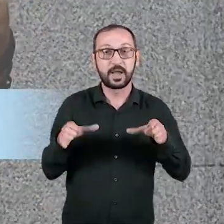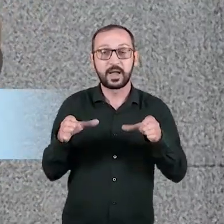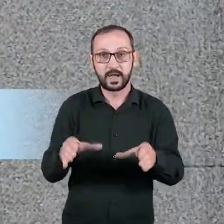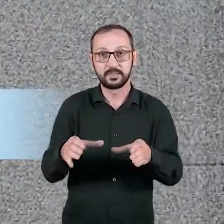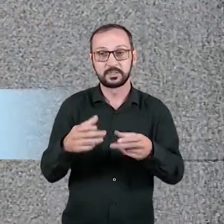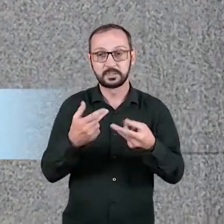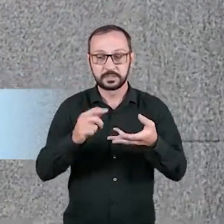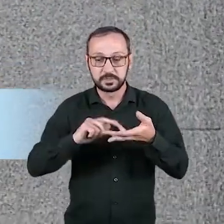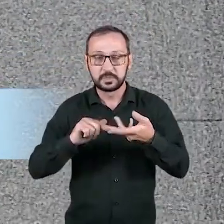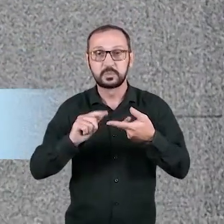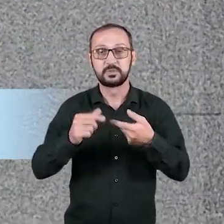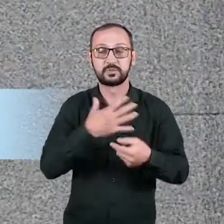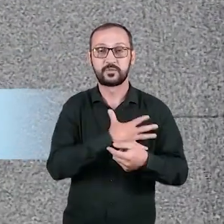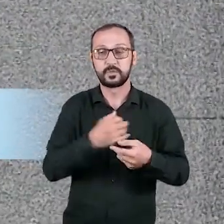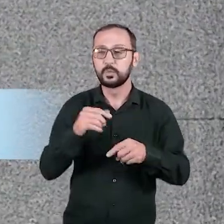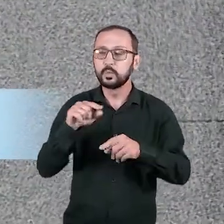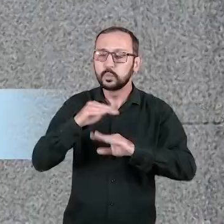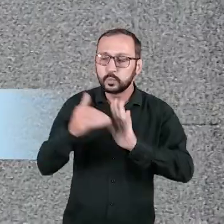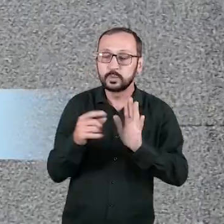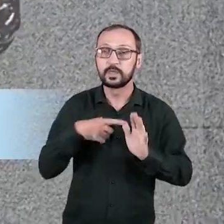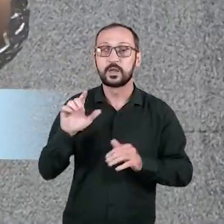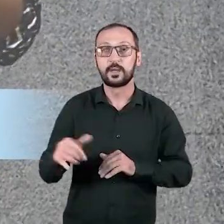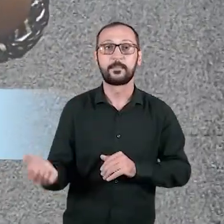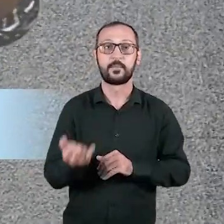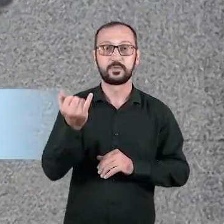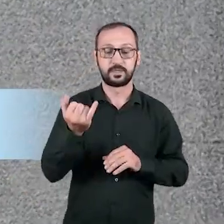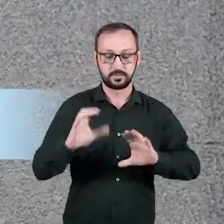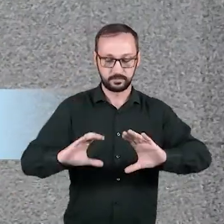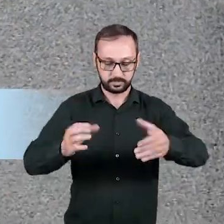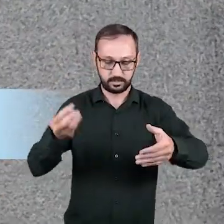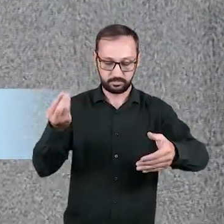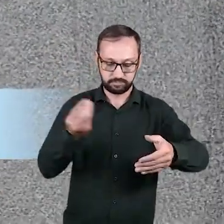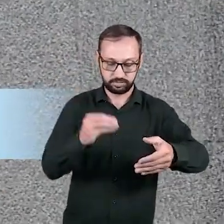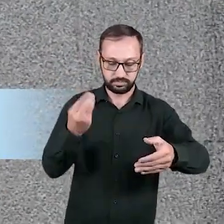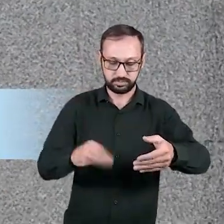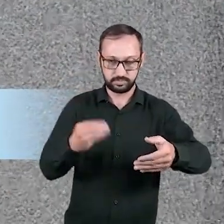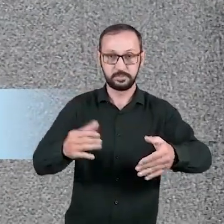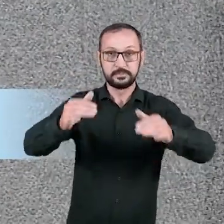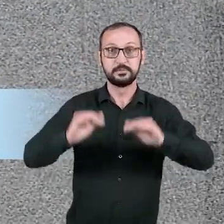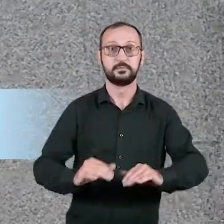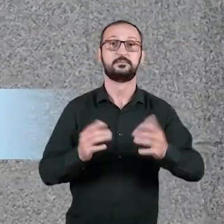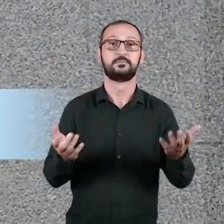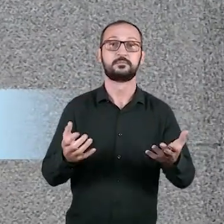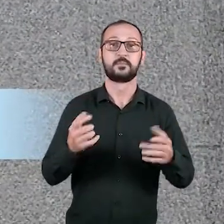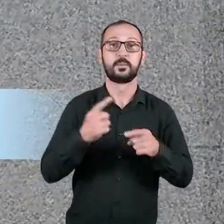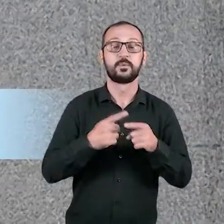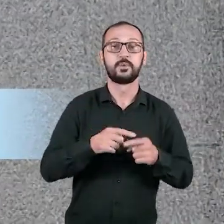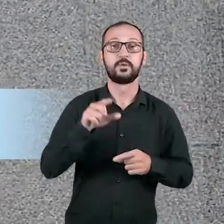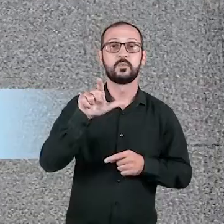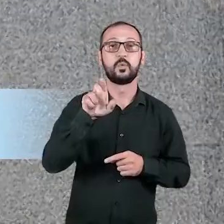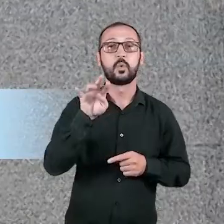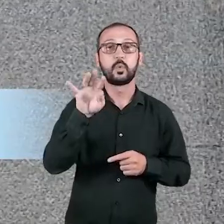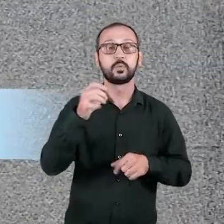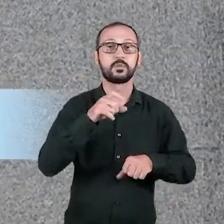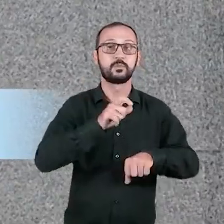do seu filho? Então, todas as coisas que eram importantes, né? E ela tem que vivenciar o luto, tem